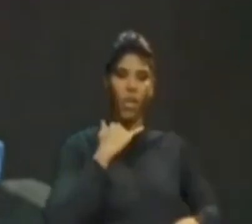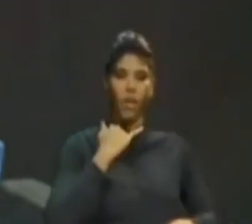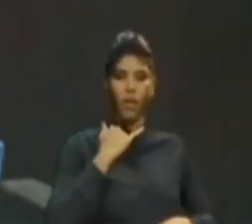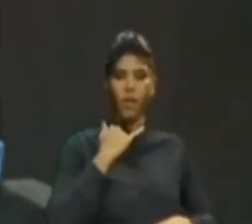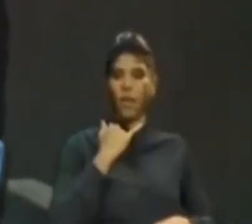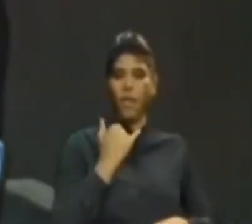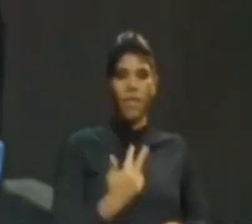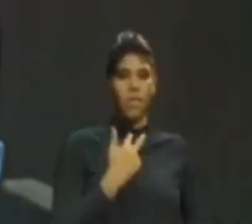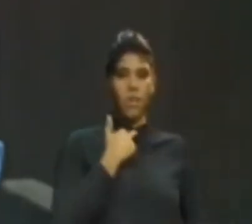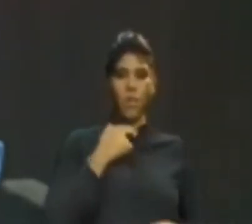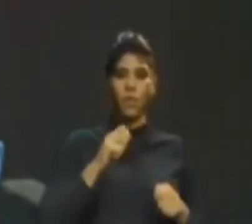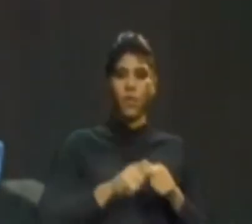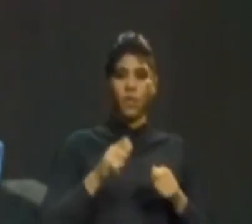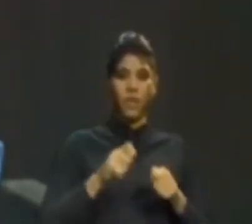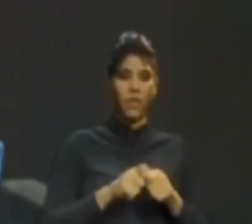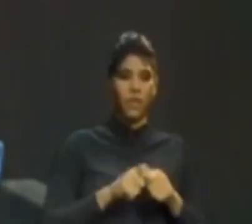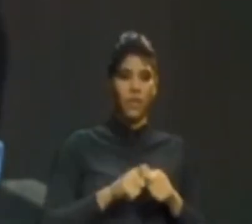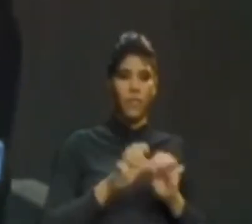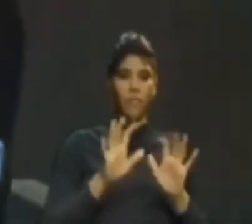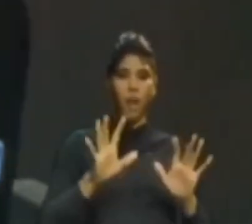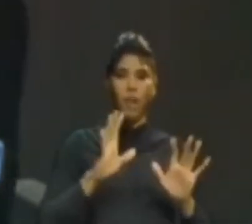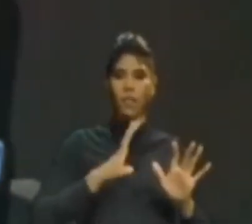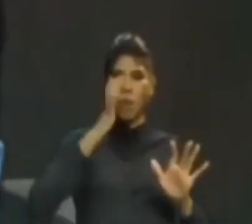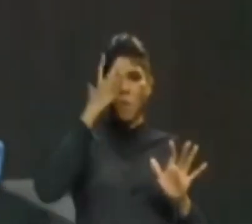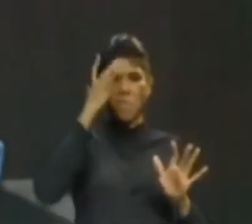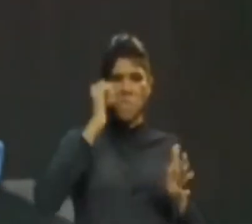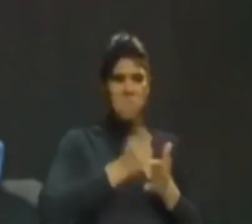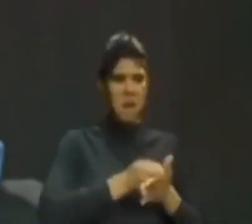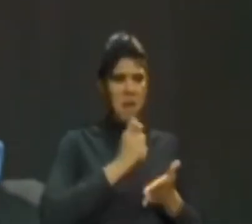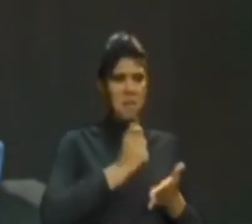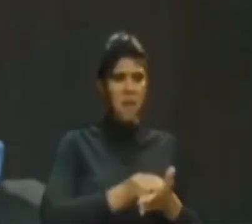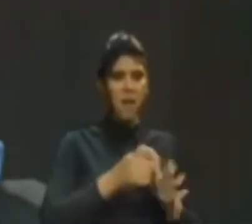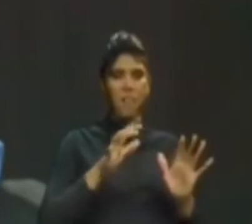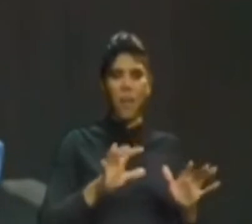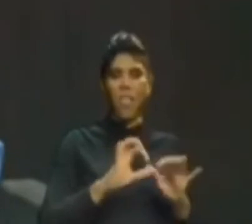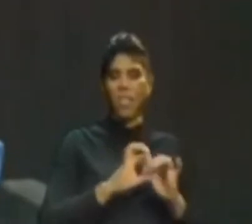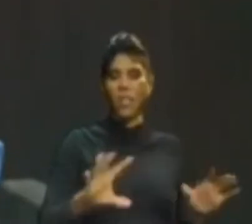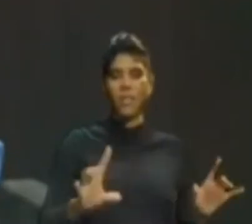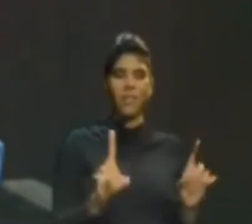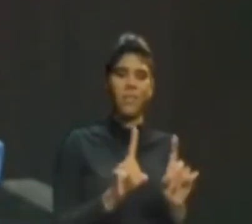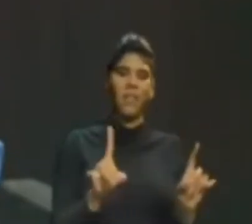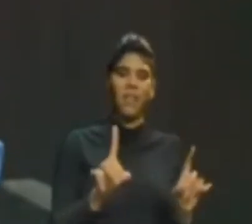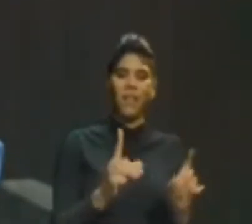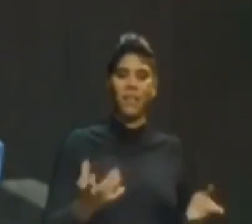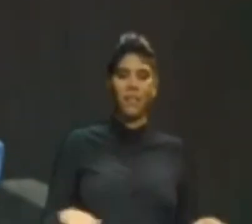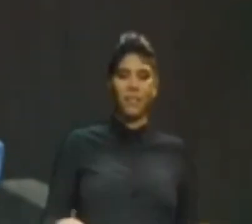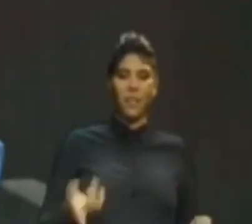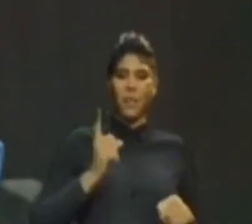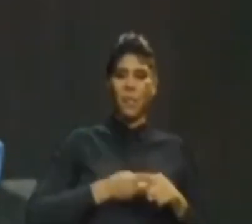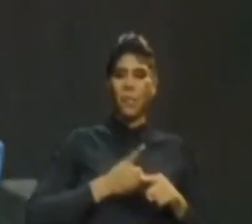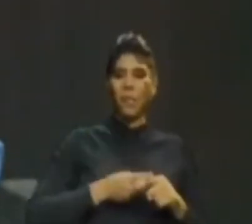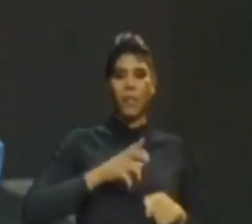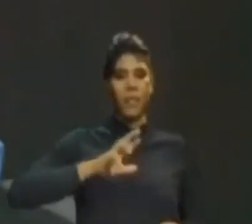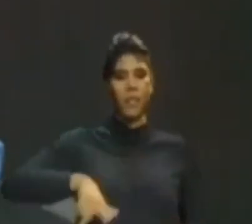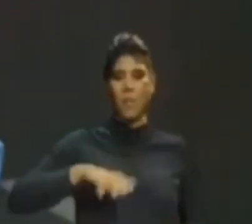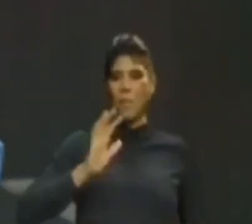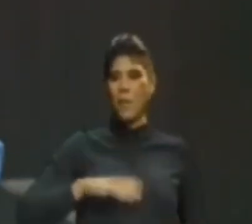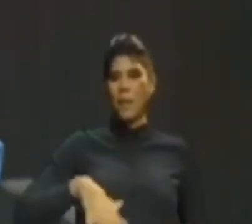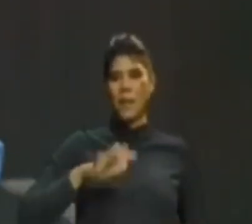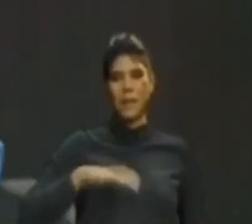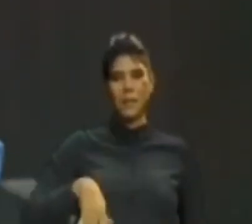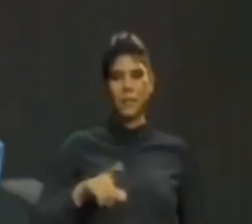a pessoa pagando de mensalmente um esforço sobre-humano porque não é barato pagando a saúde